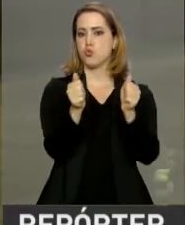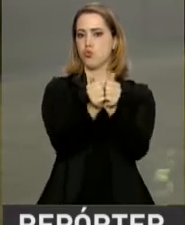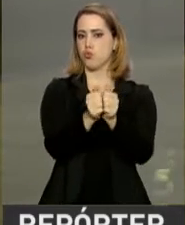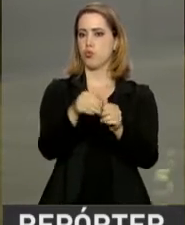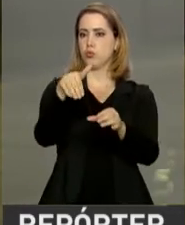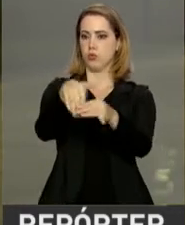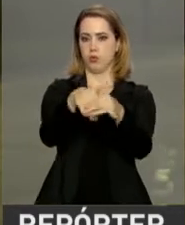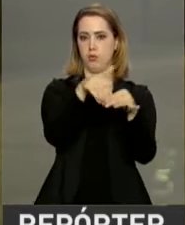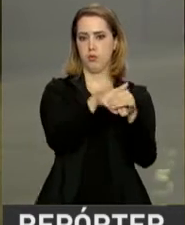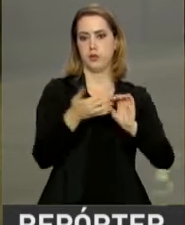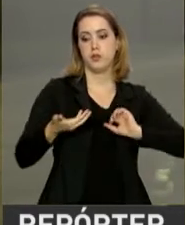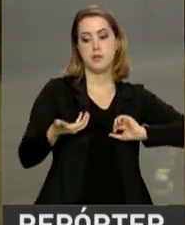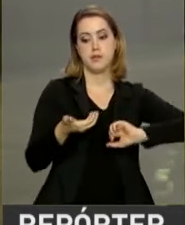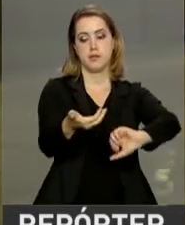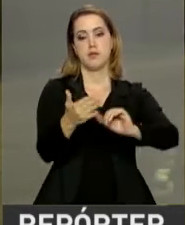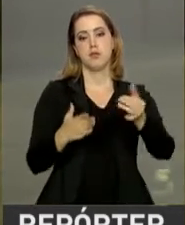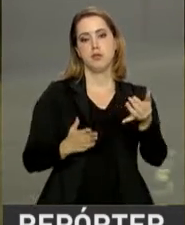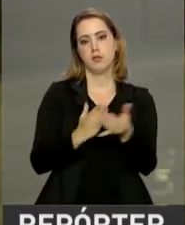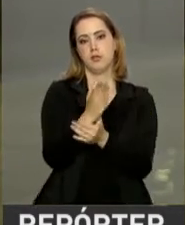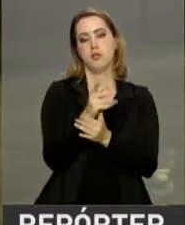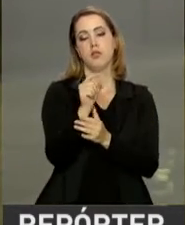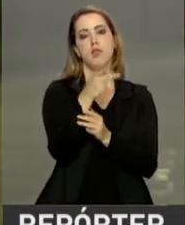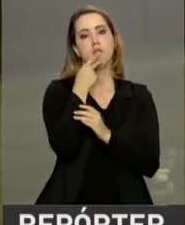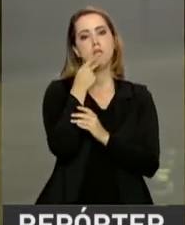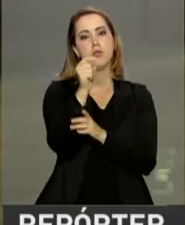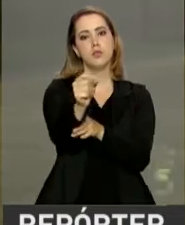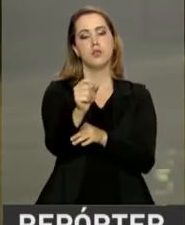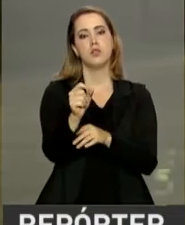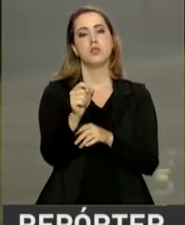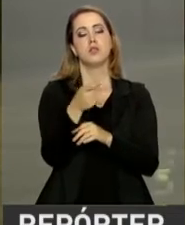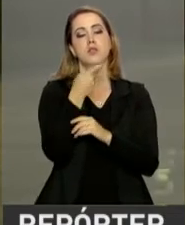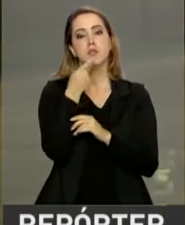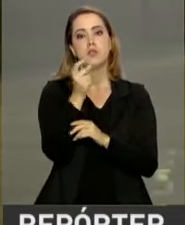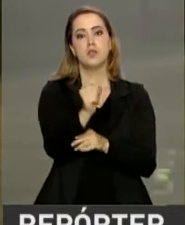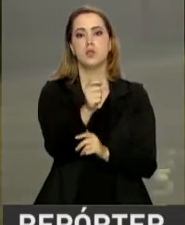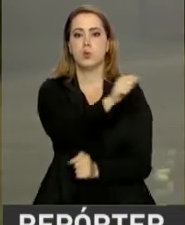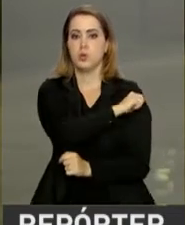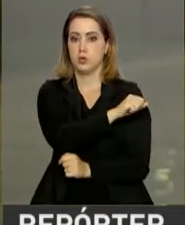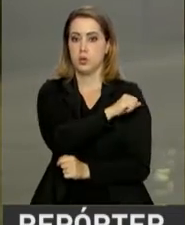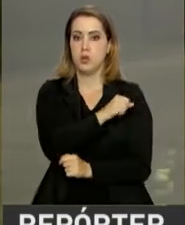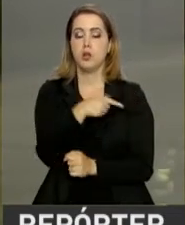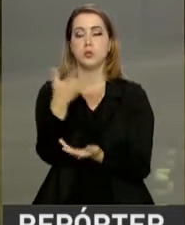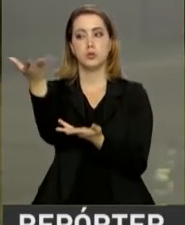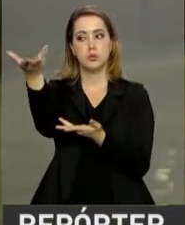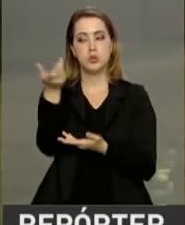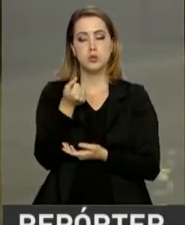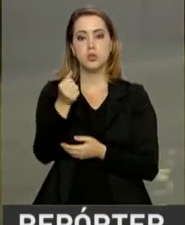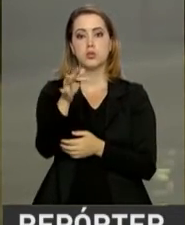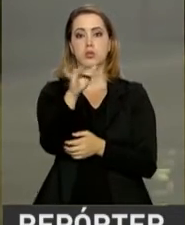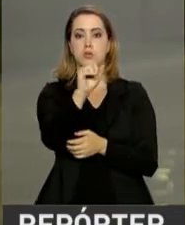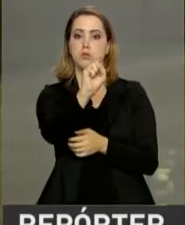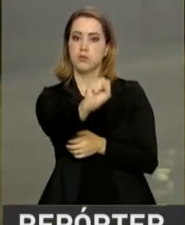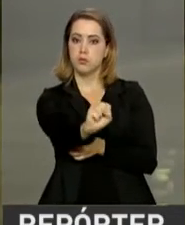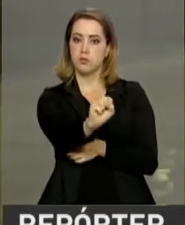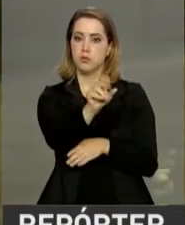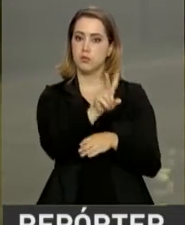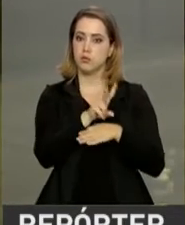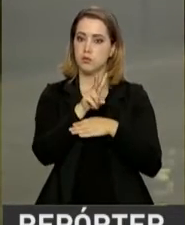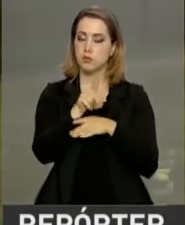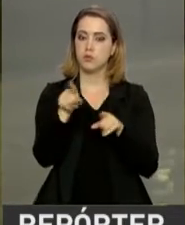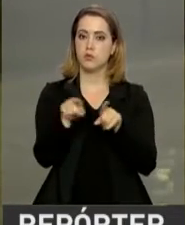nacional mendonça filho disse que os estudantes que são beneficiados pelo fundo de financiamento estudantil